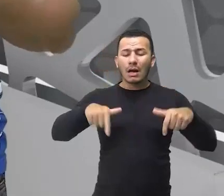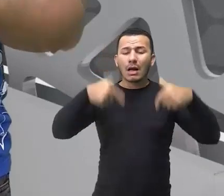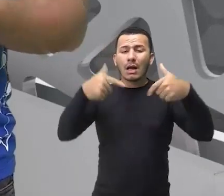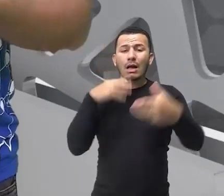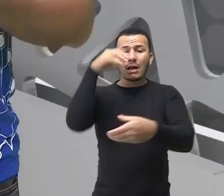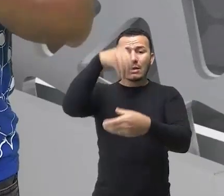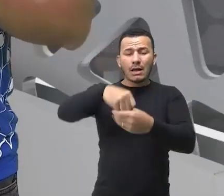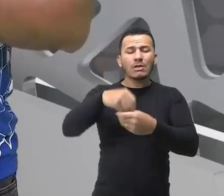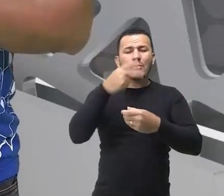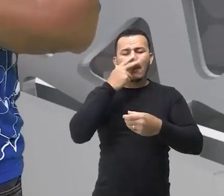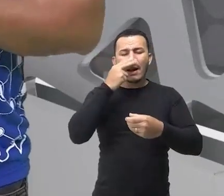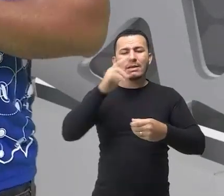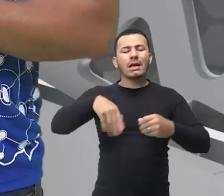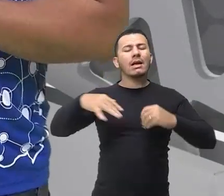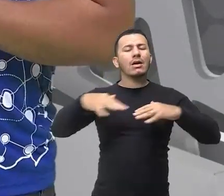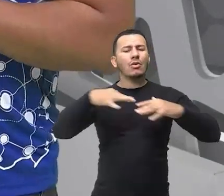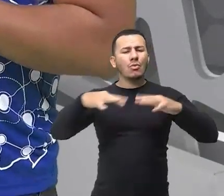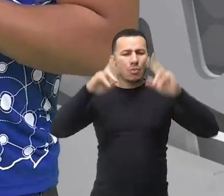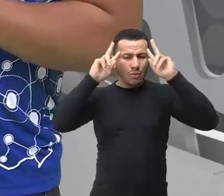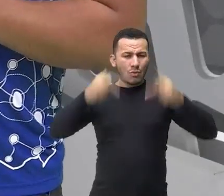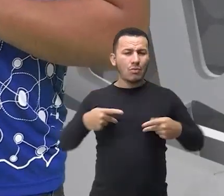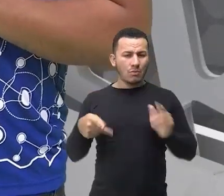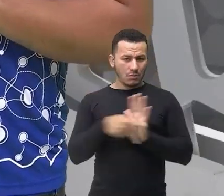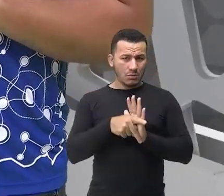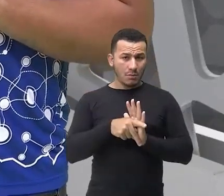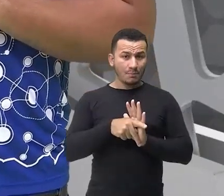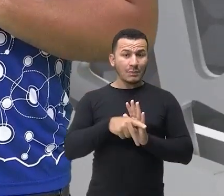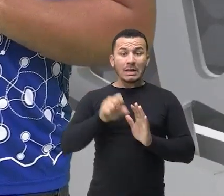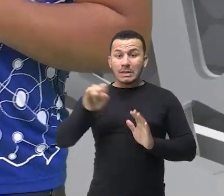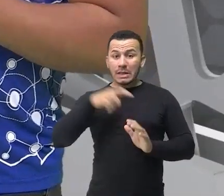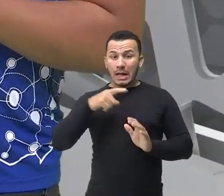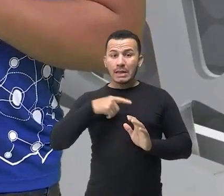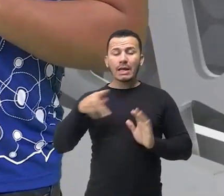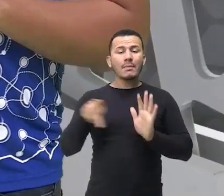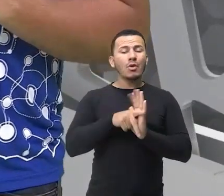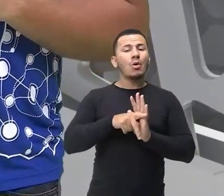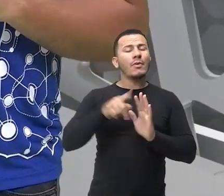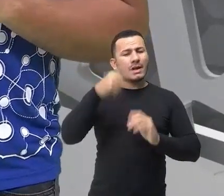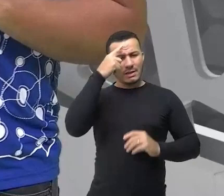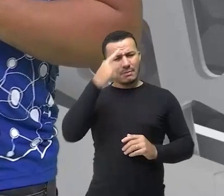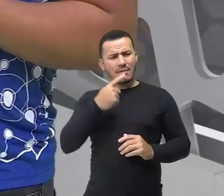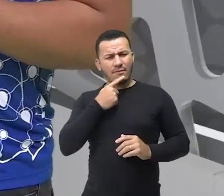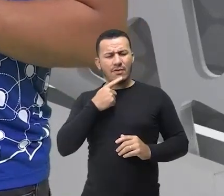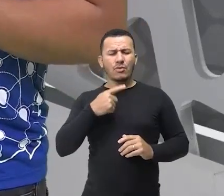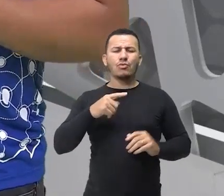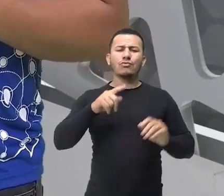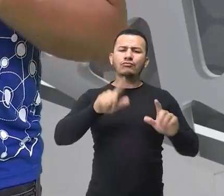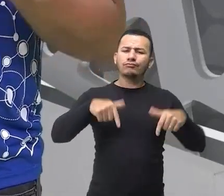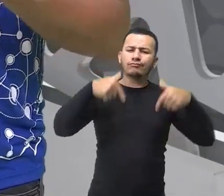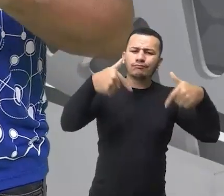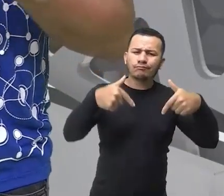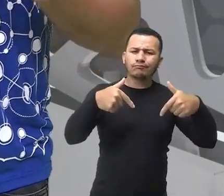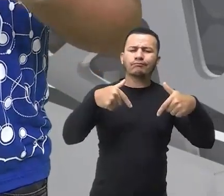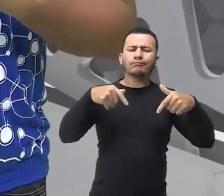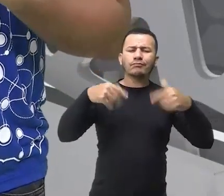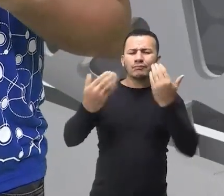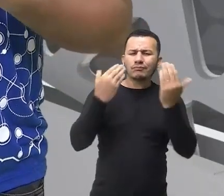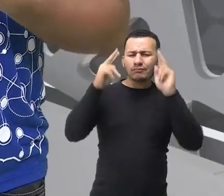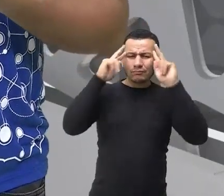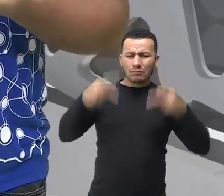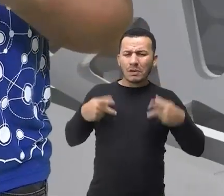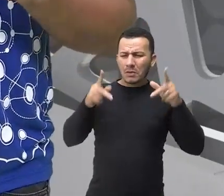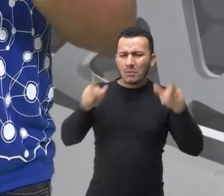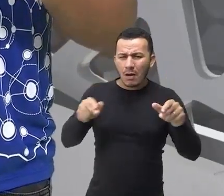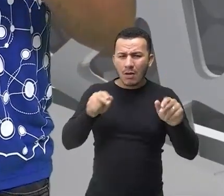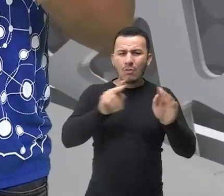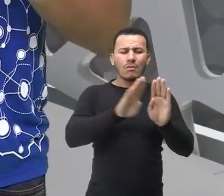ações humanas. E quando nós temos isso no texto, essa personificação de algum elemento, eu percebo que ele recebe essas